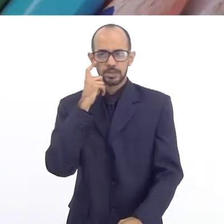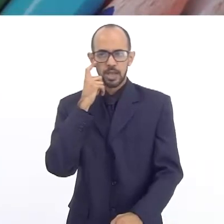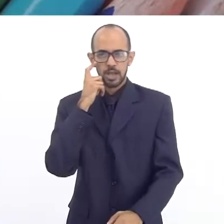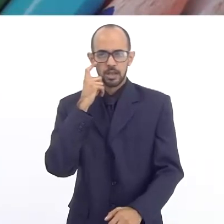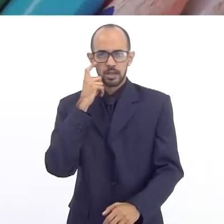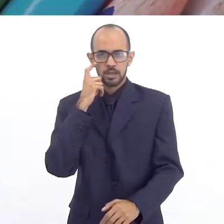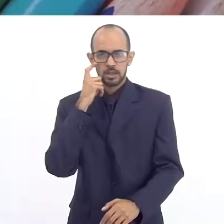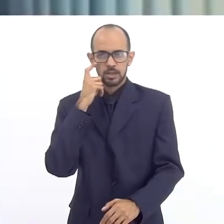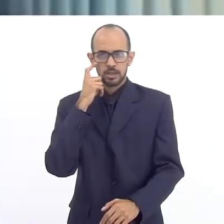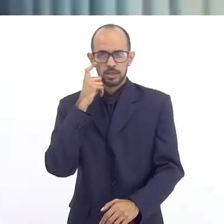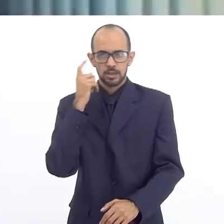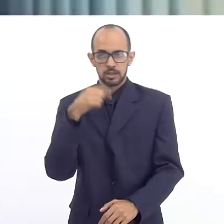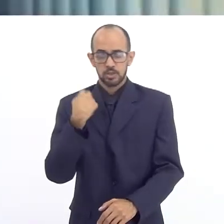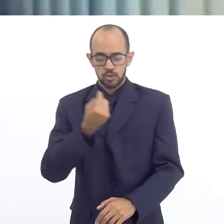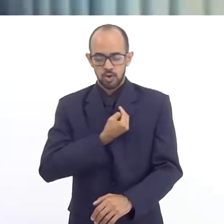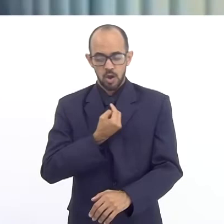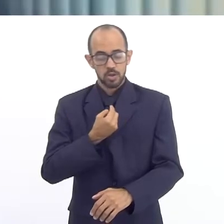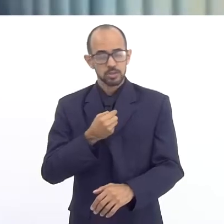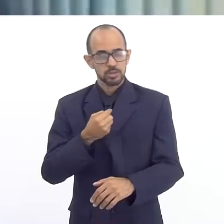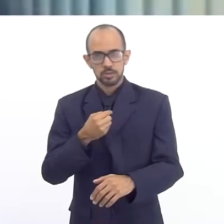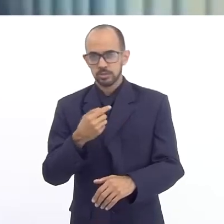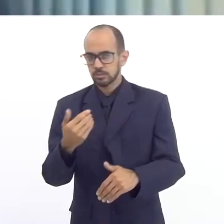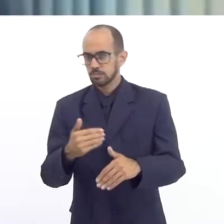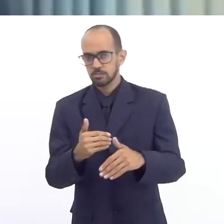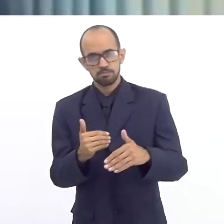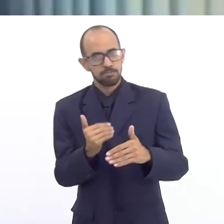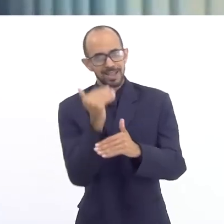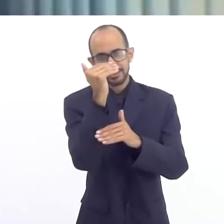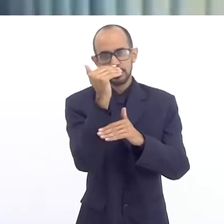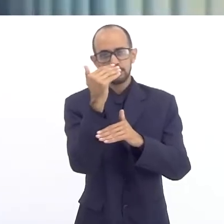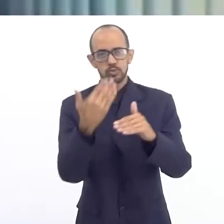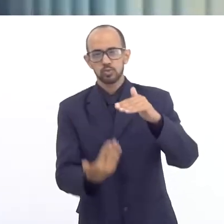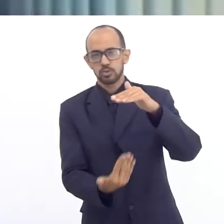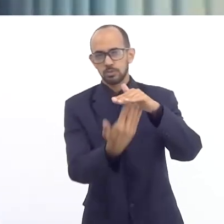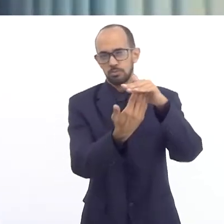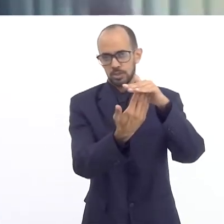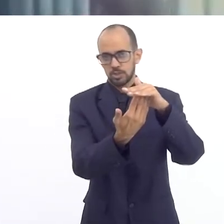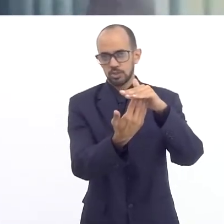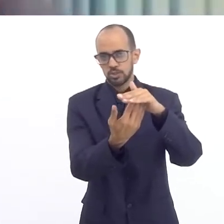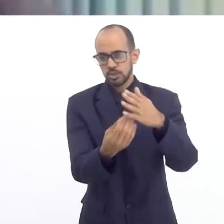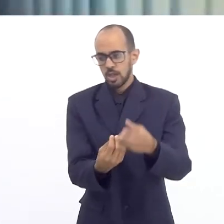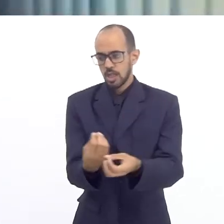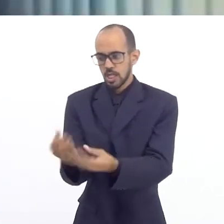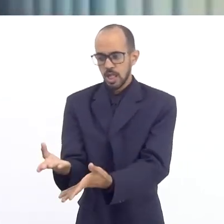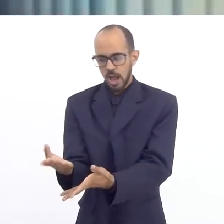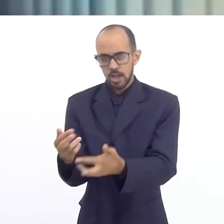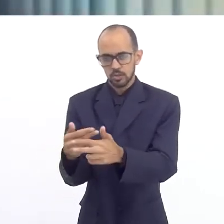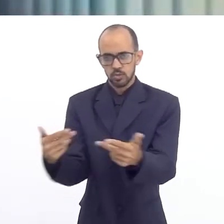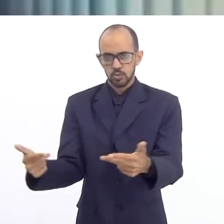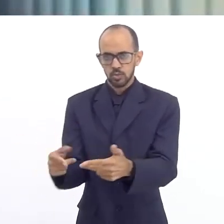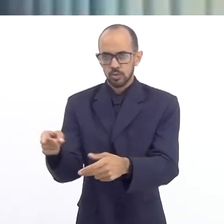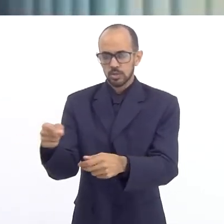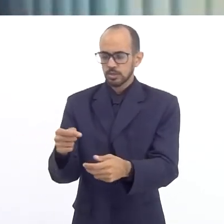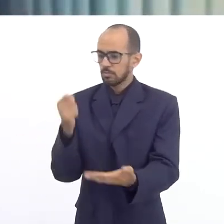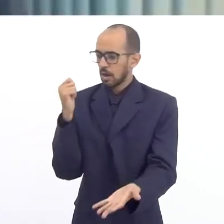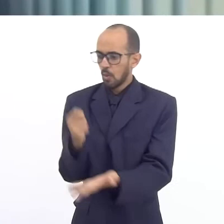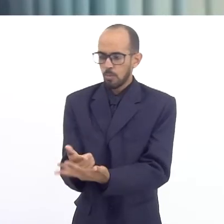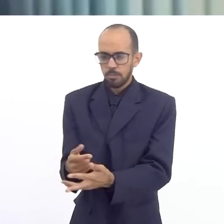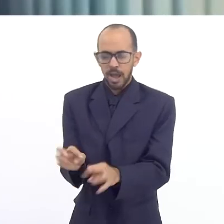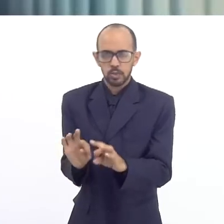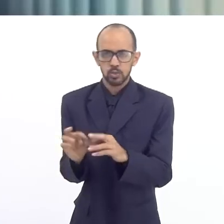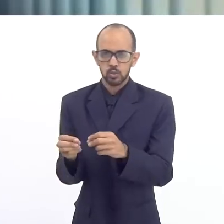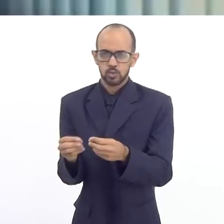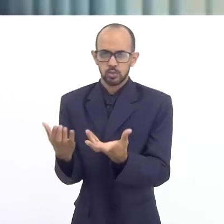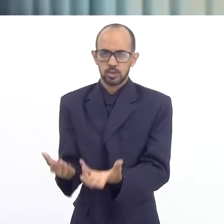ter em mente, que a gente dá demais, a gente submeter nossos filhos a um